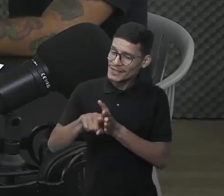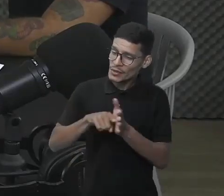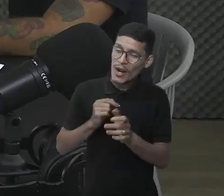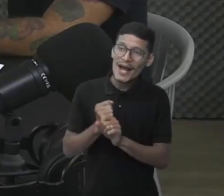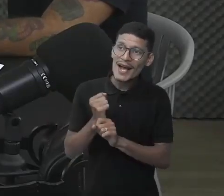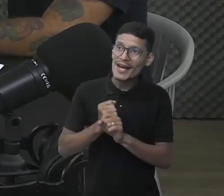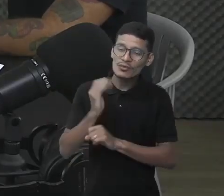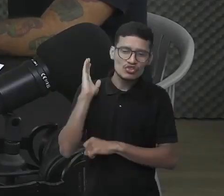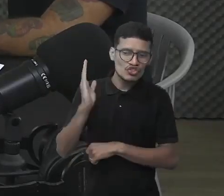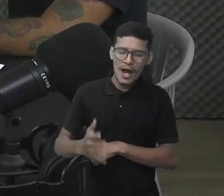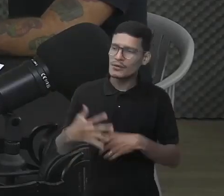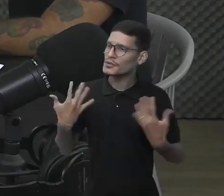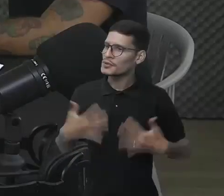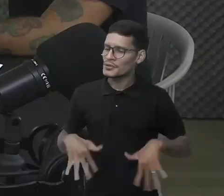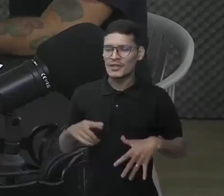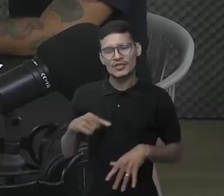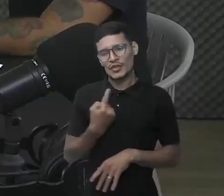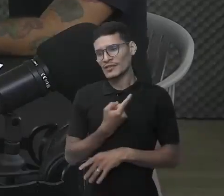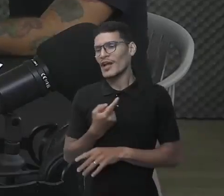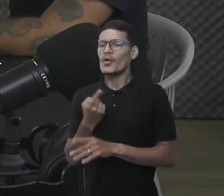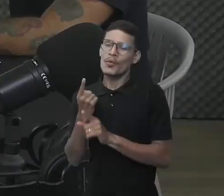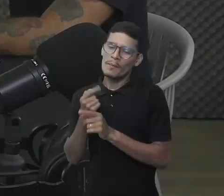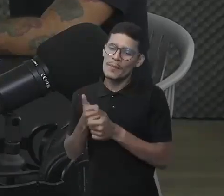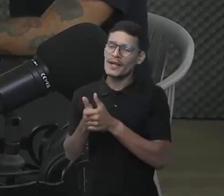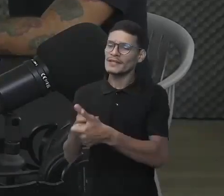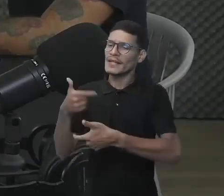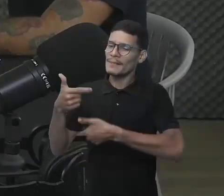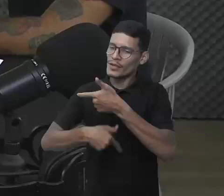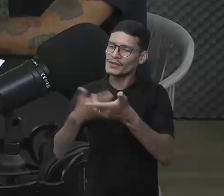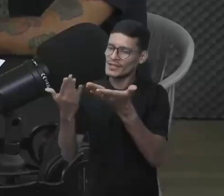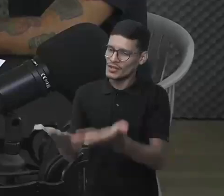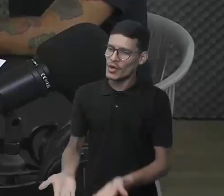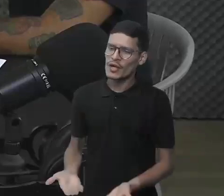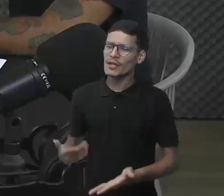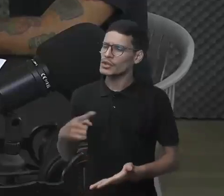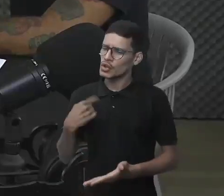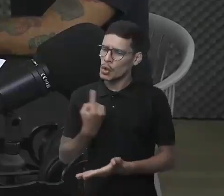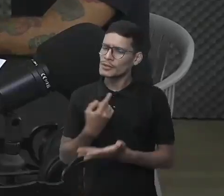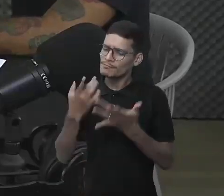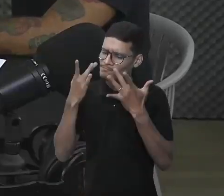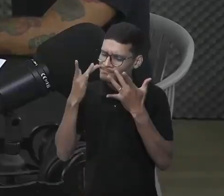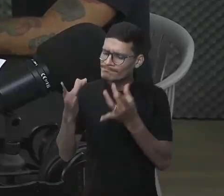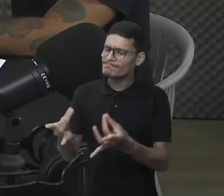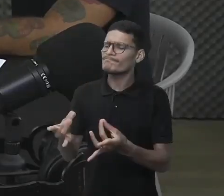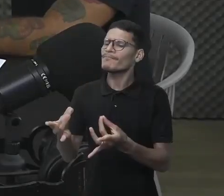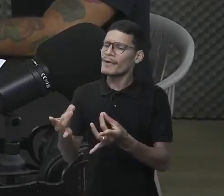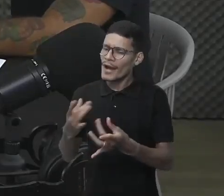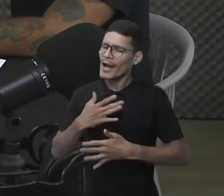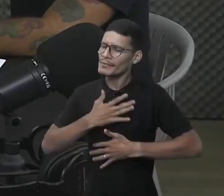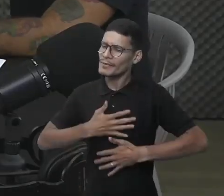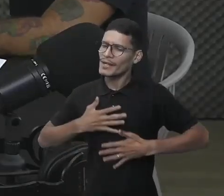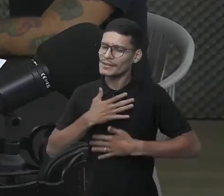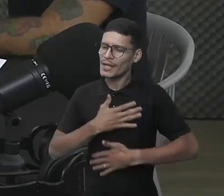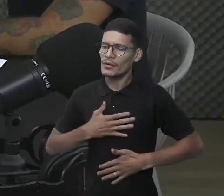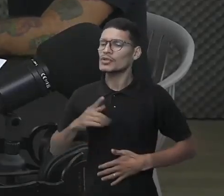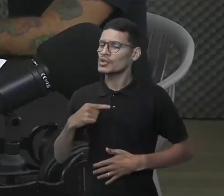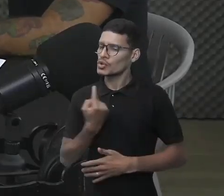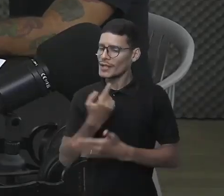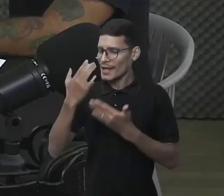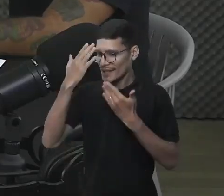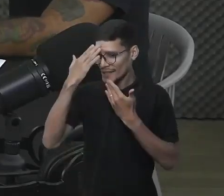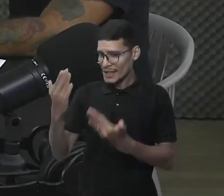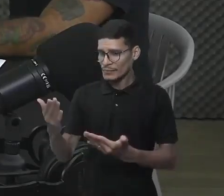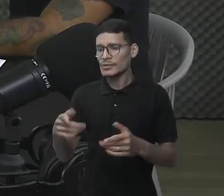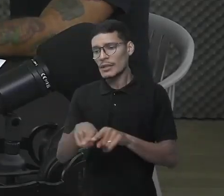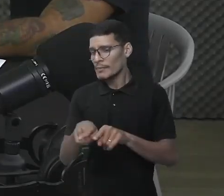tempo e a gente acompanha seu trabalho e a gente tem muito respeito, muita admiração pelo seu trabalho. Então eu fico muito grato, agradeço em nome da escola, agradeço em nome do